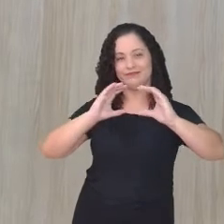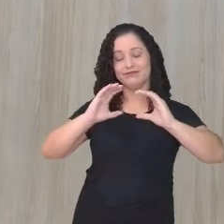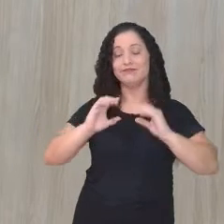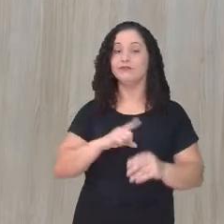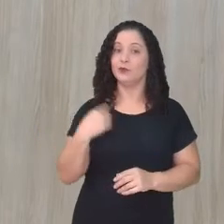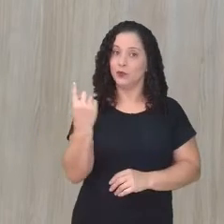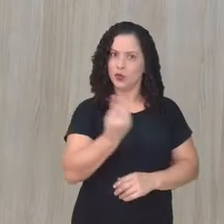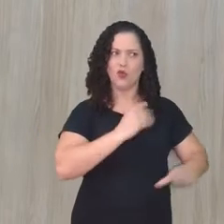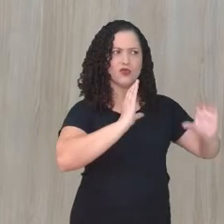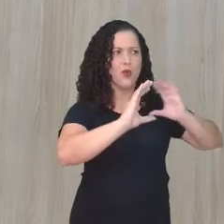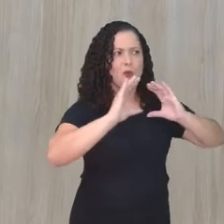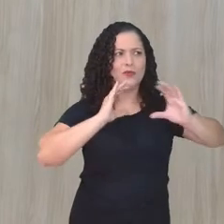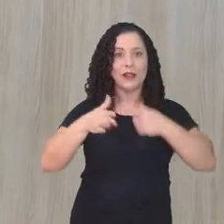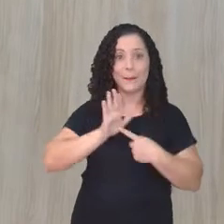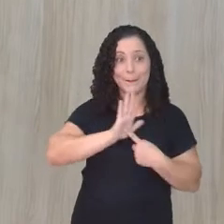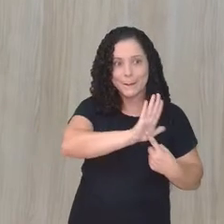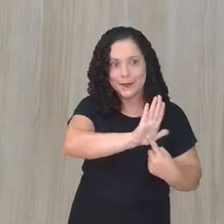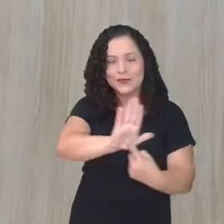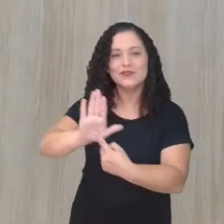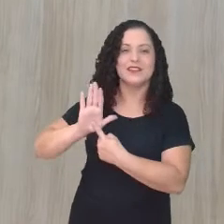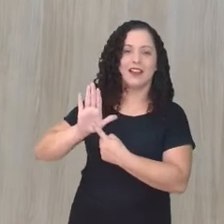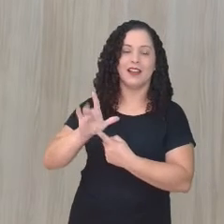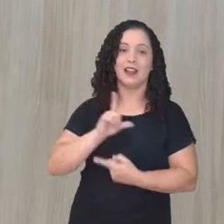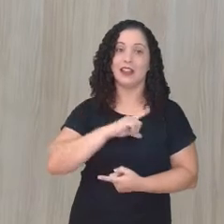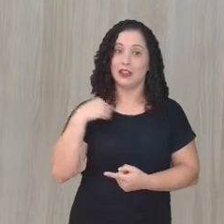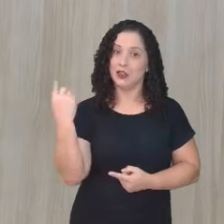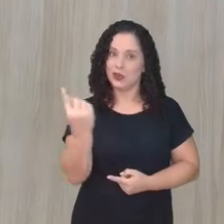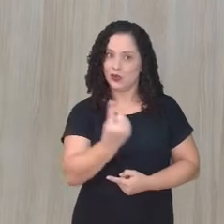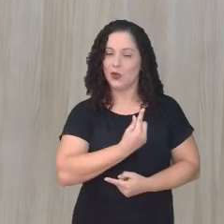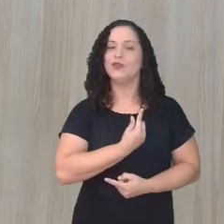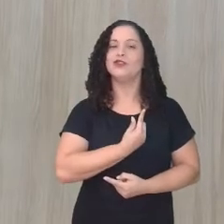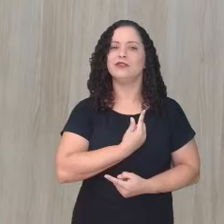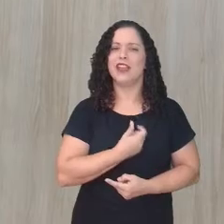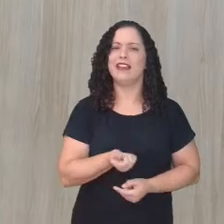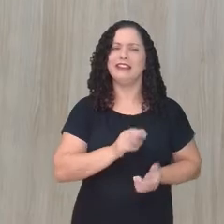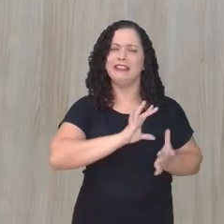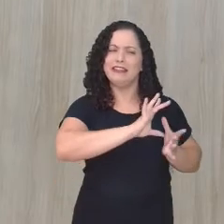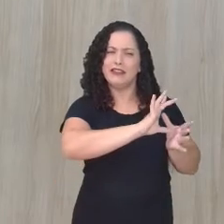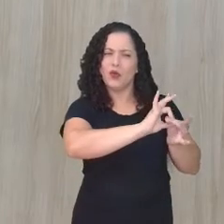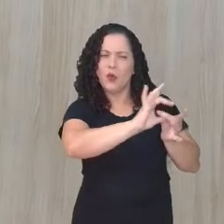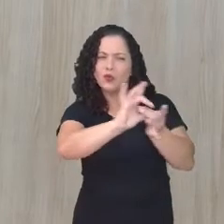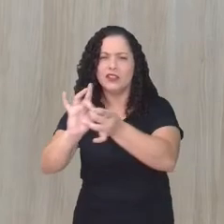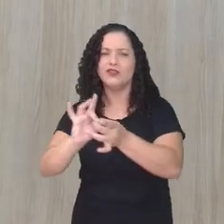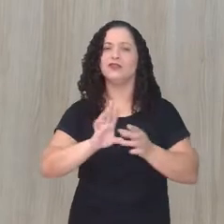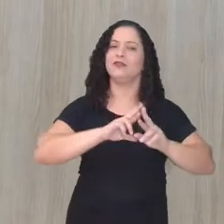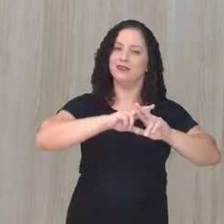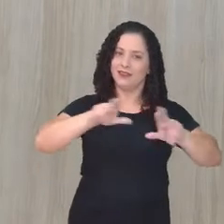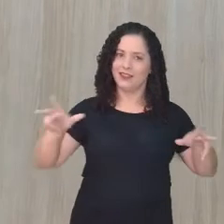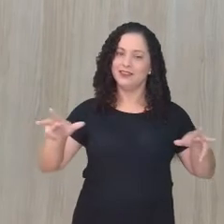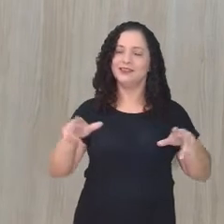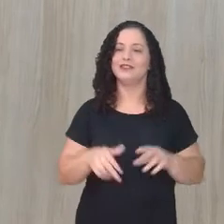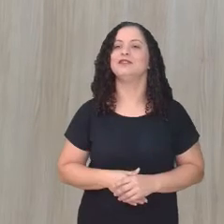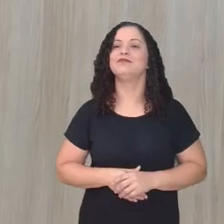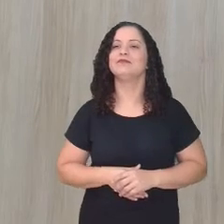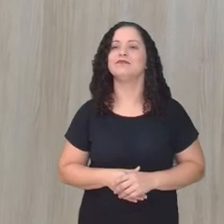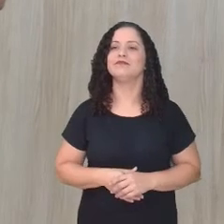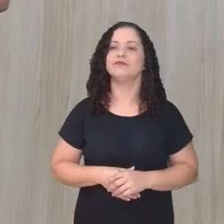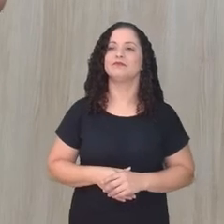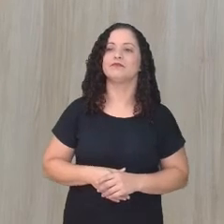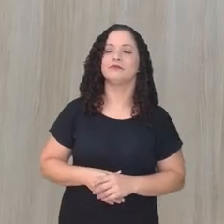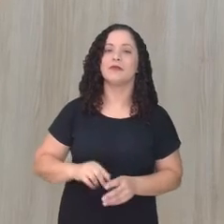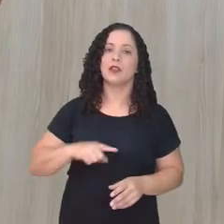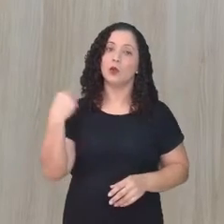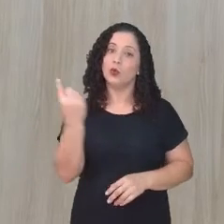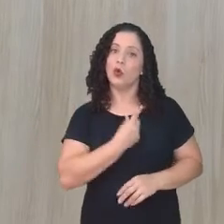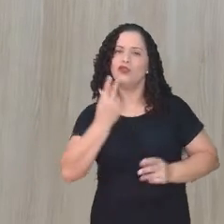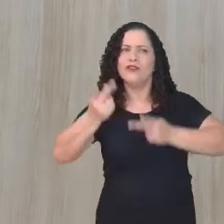nos comunicando socialmente quando estamos inseridos em diferentes contextos. Então, a maneira como falamos